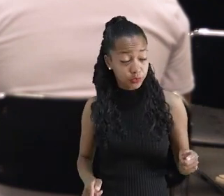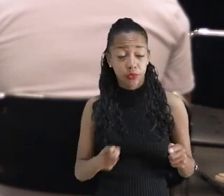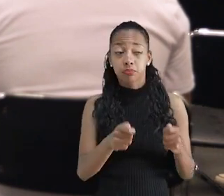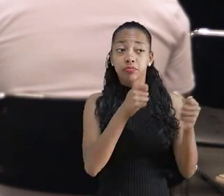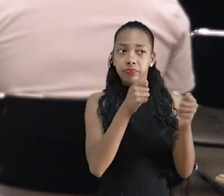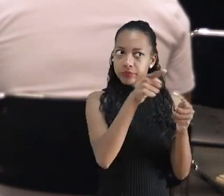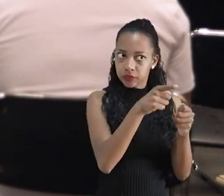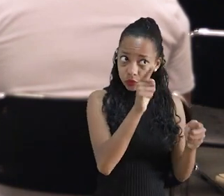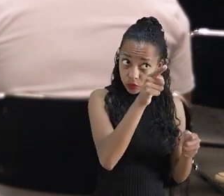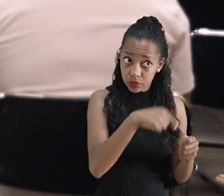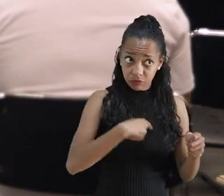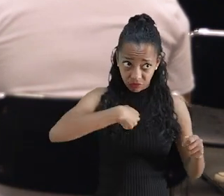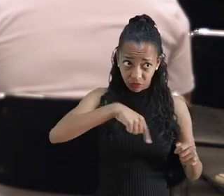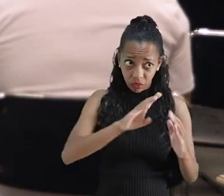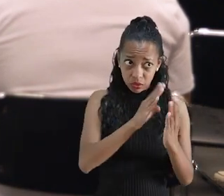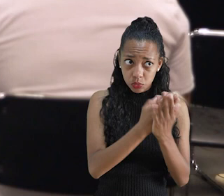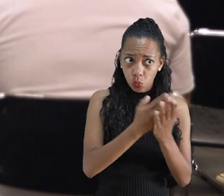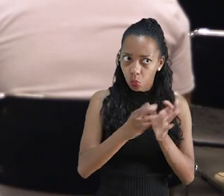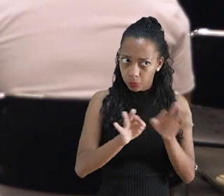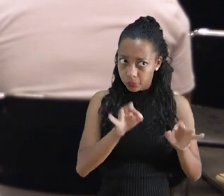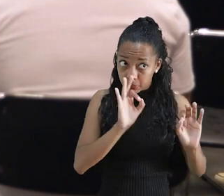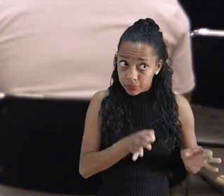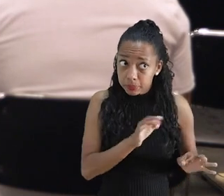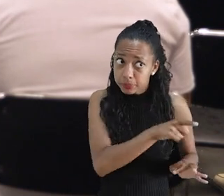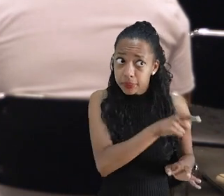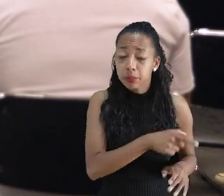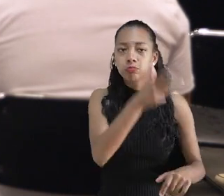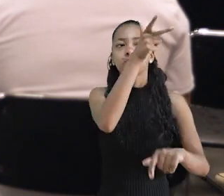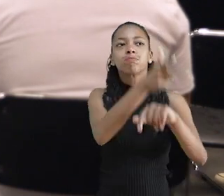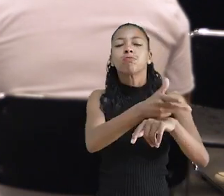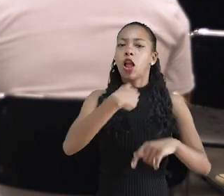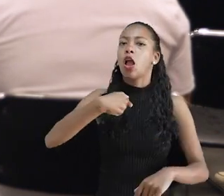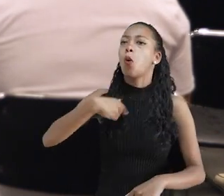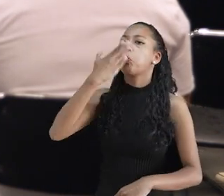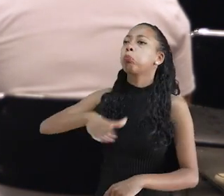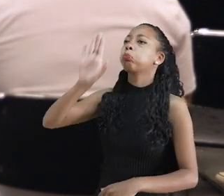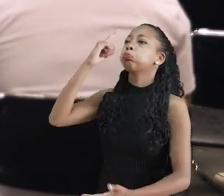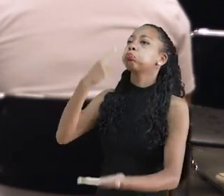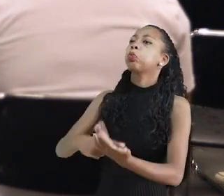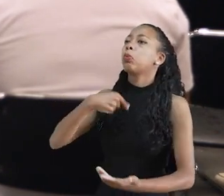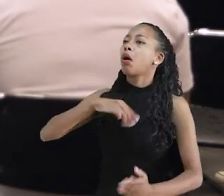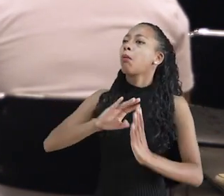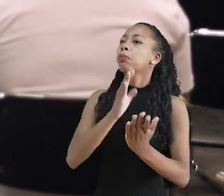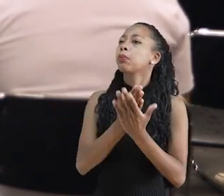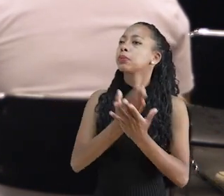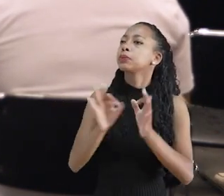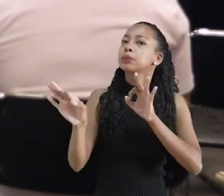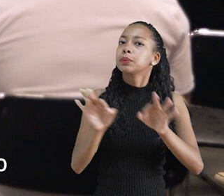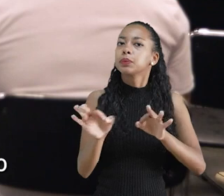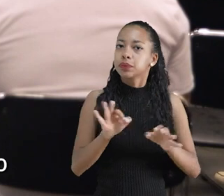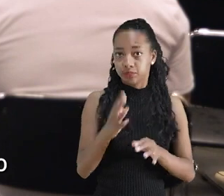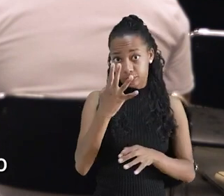promessa em vídeo que ele ia fazer a escola a gente ficou 4 anos e perturbando direto ele